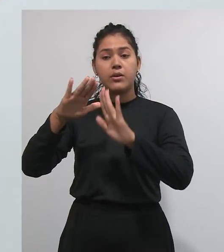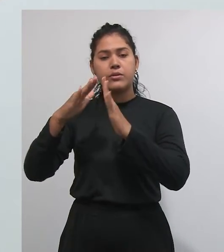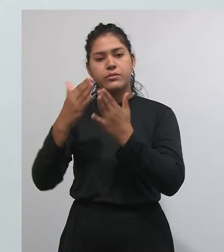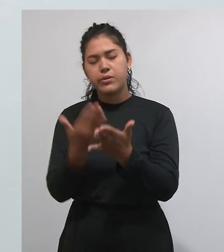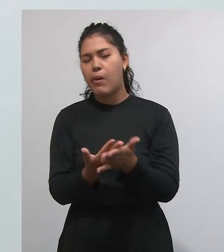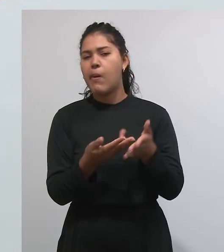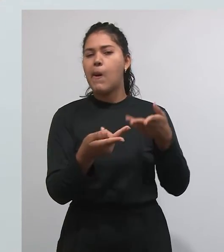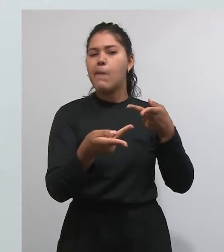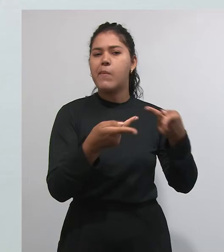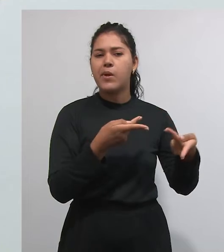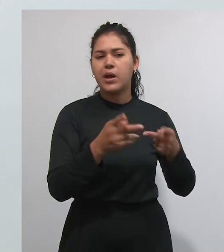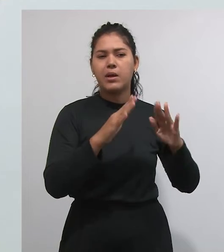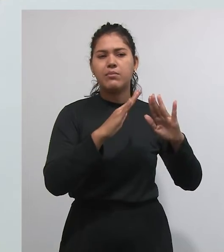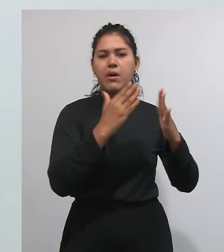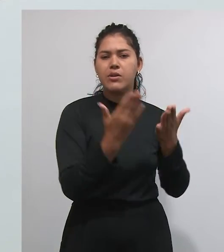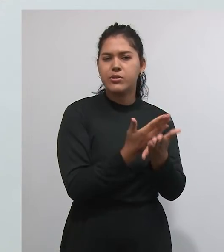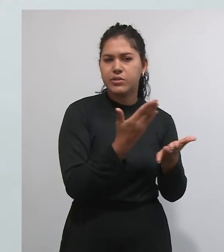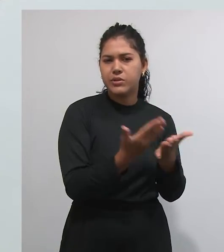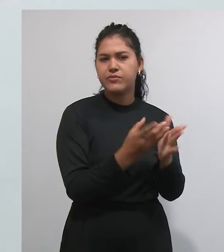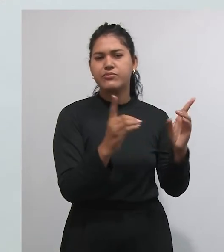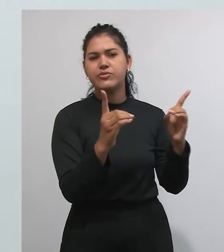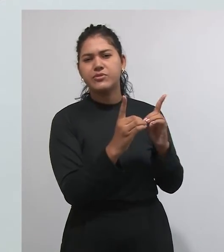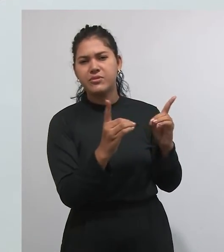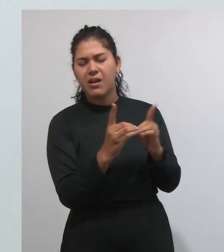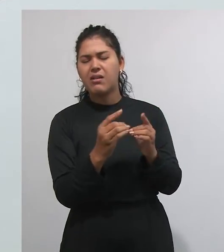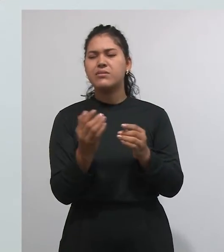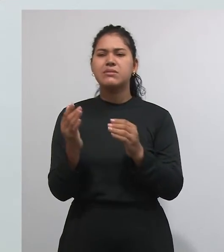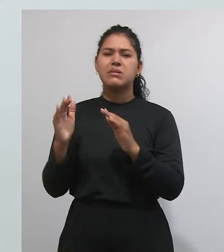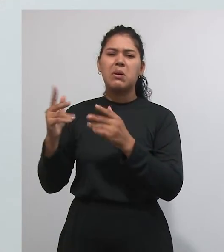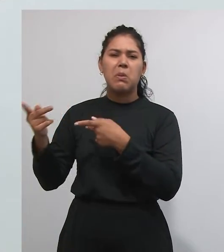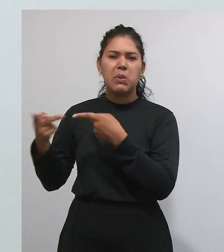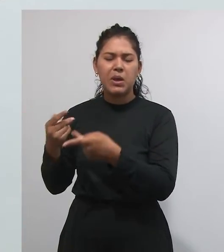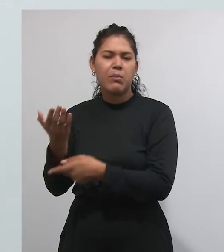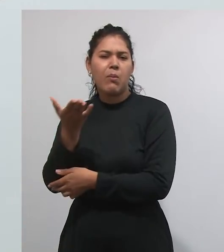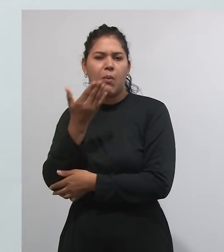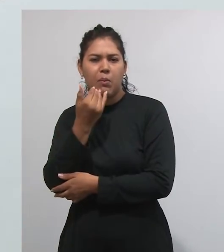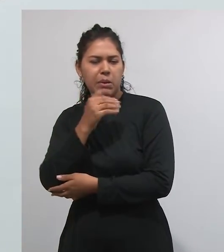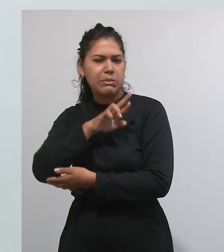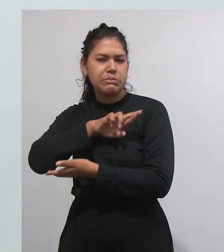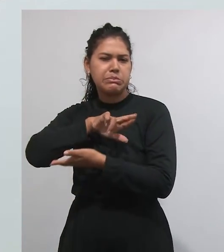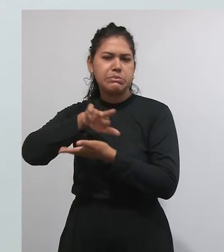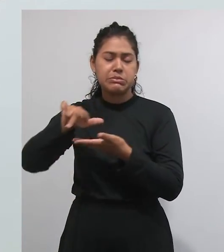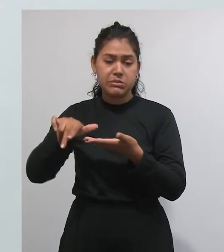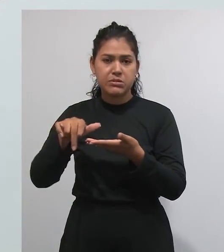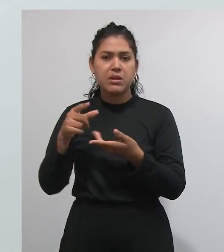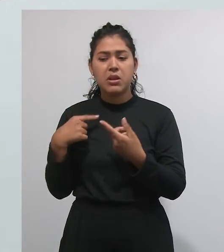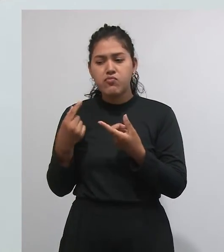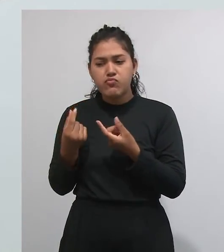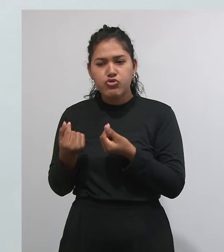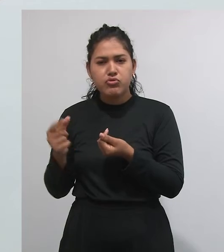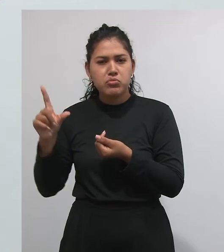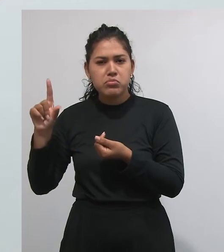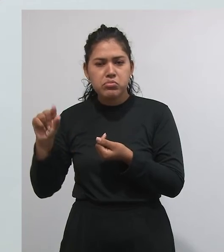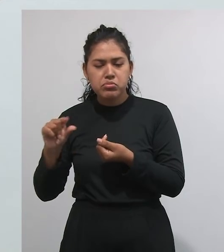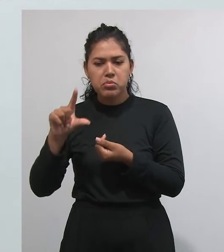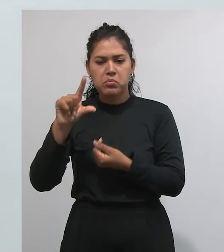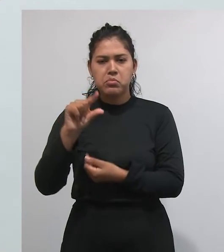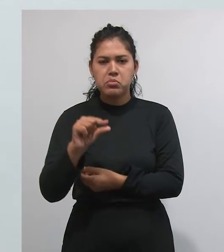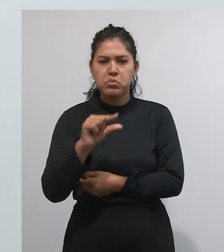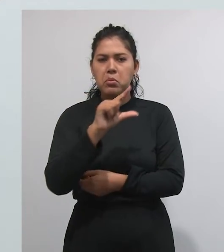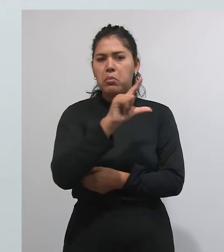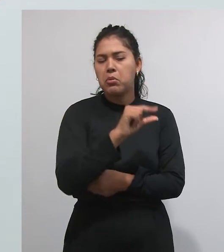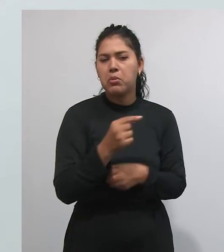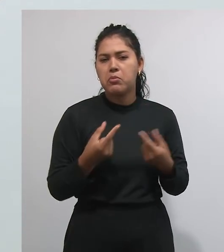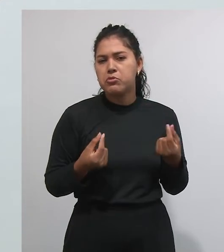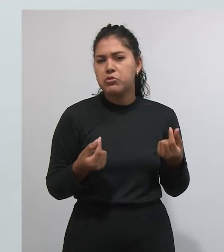Livro Didático, o Programa da Alimentação Escolar, que tem outras normativas menores, ou seja, que advêm da Constituição e